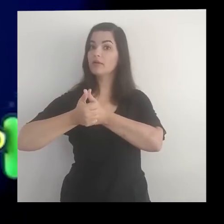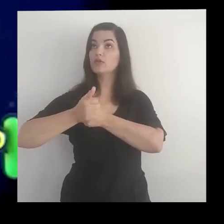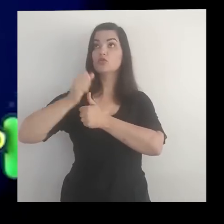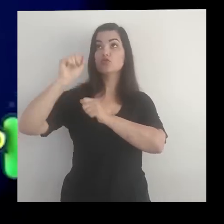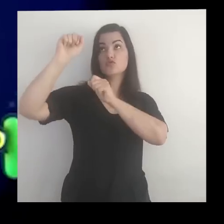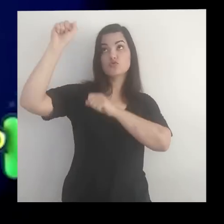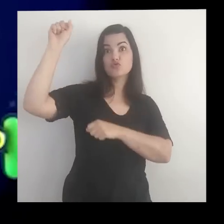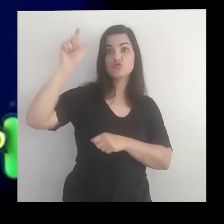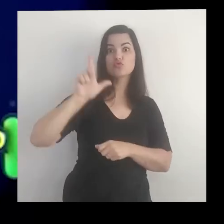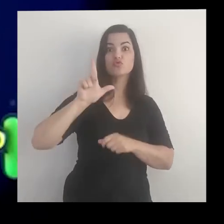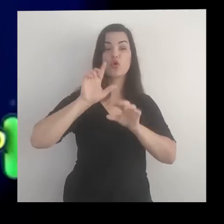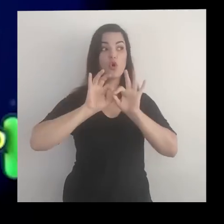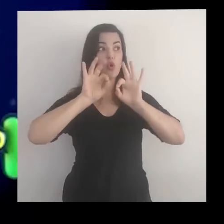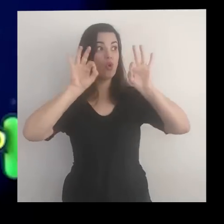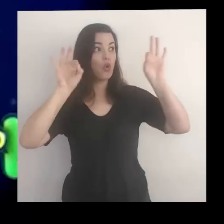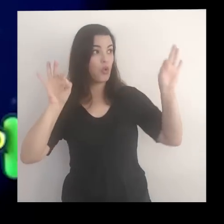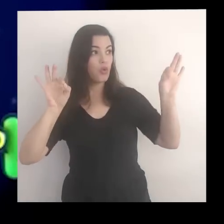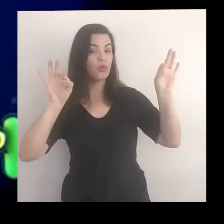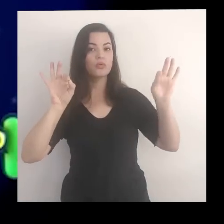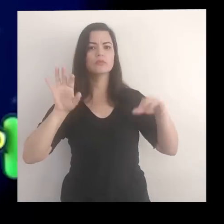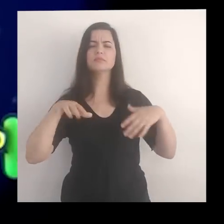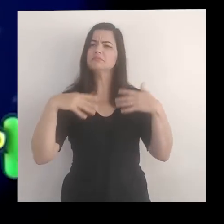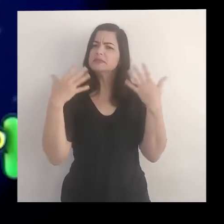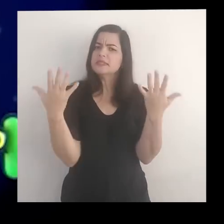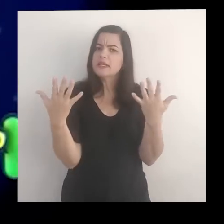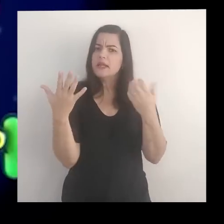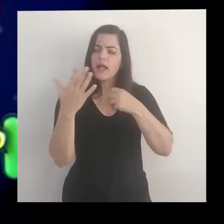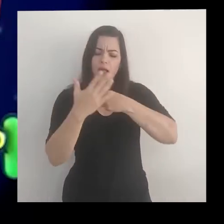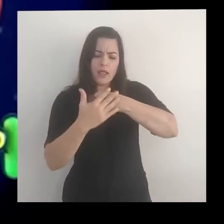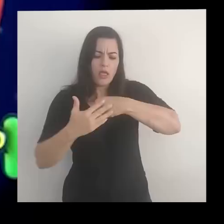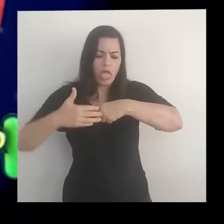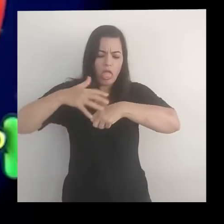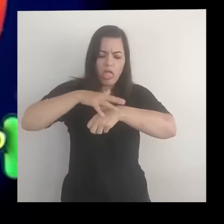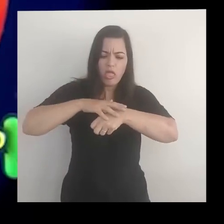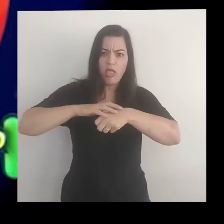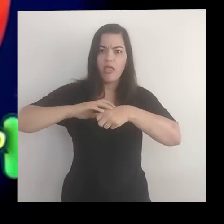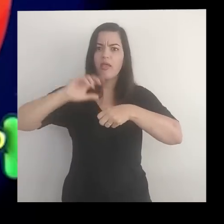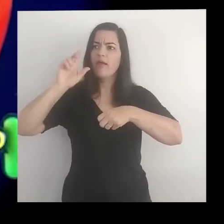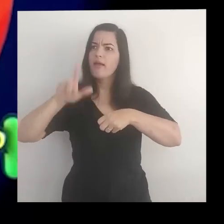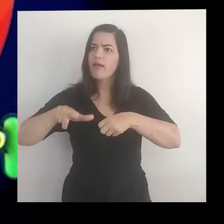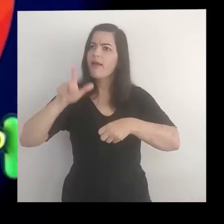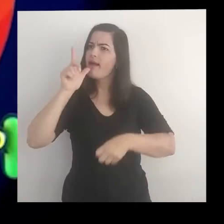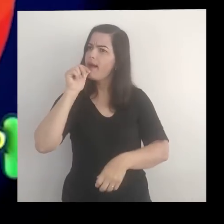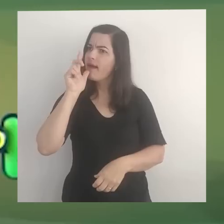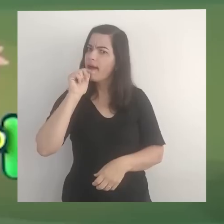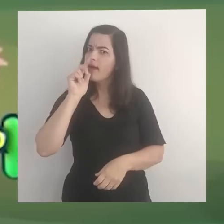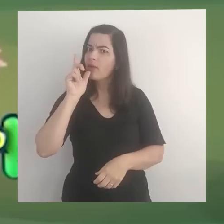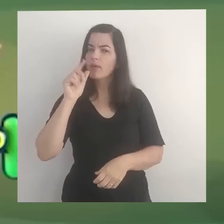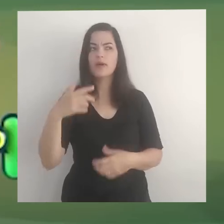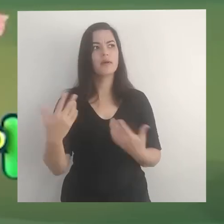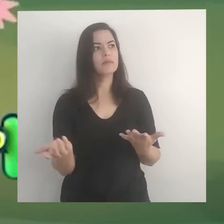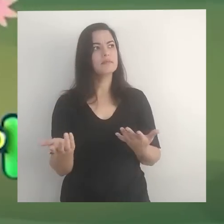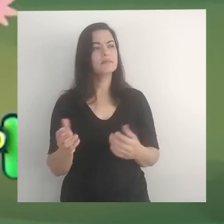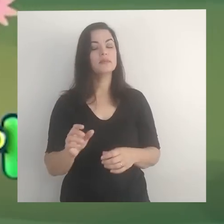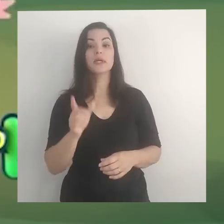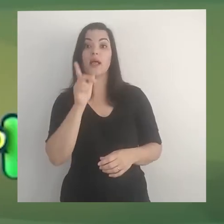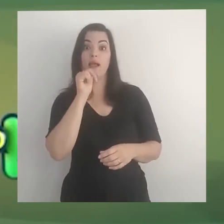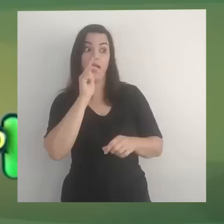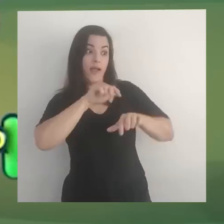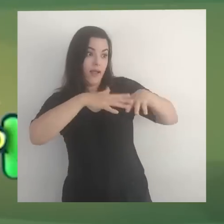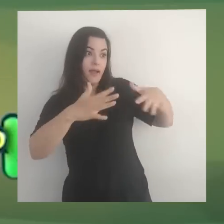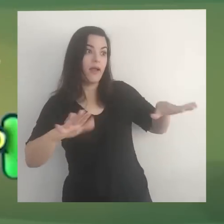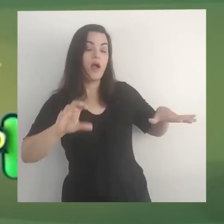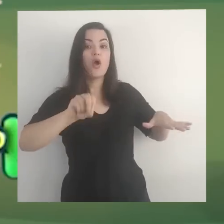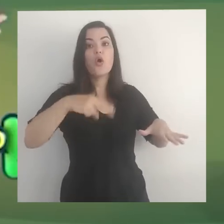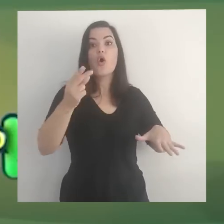Será que essas manchas em Marte são de água? Será que são rios? Ou será que é um mar? É um mar que tá cheio